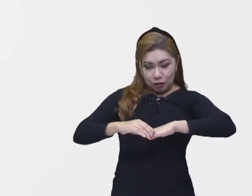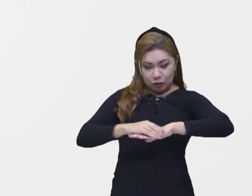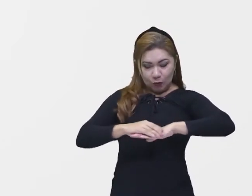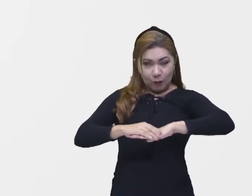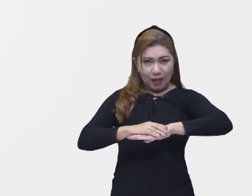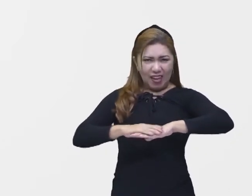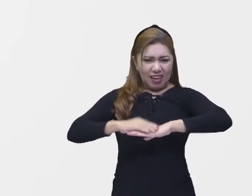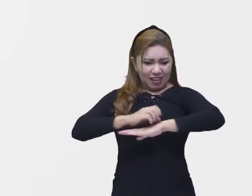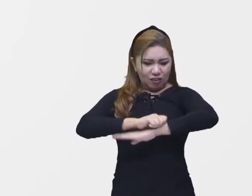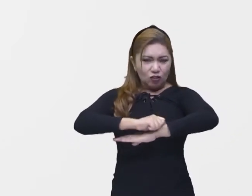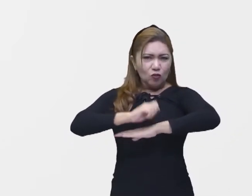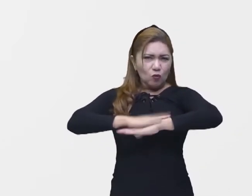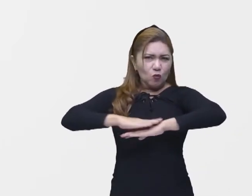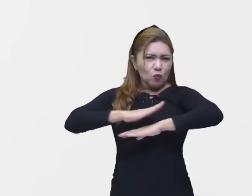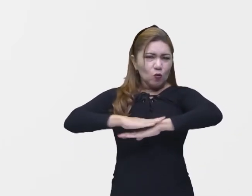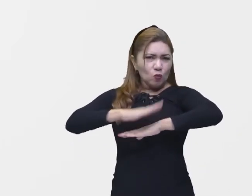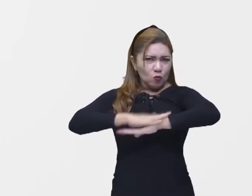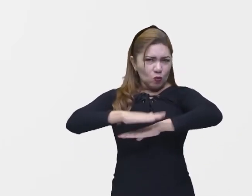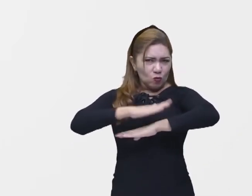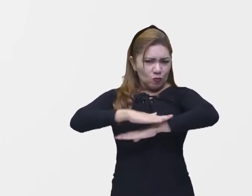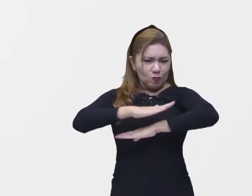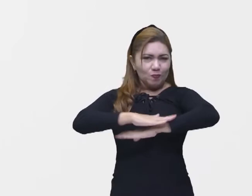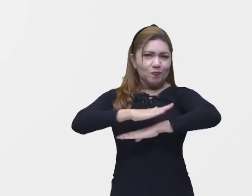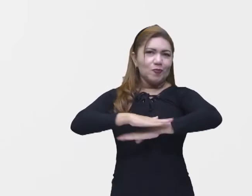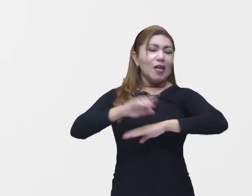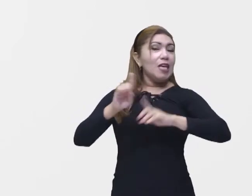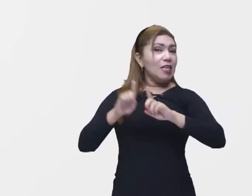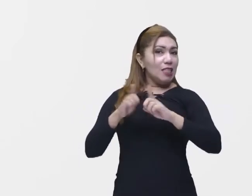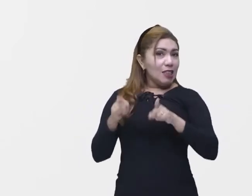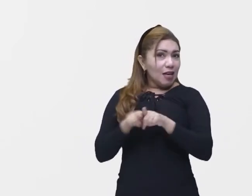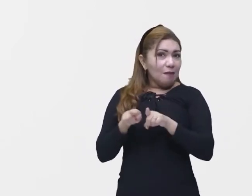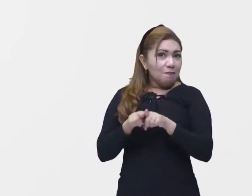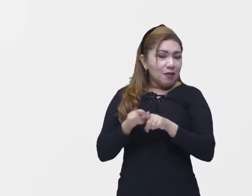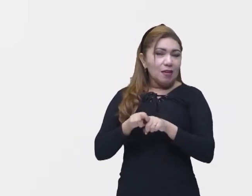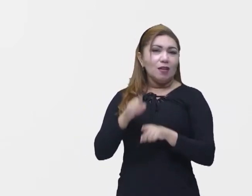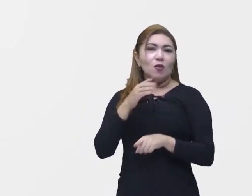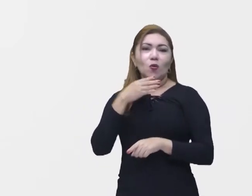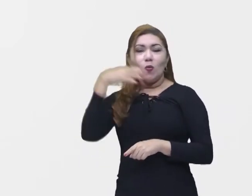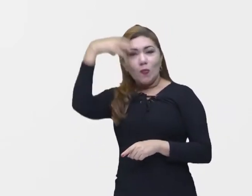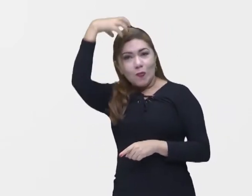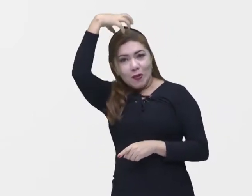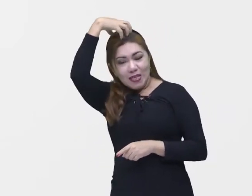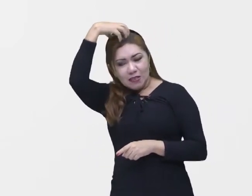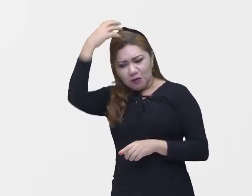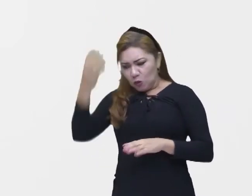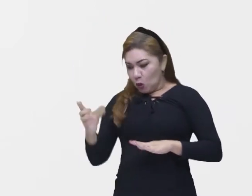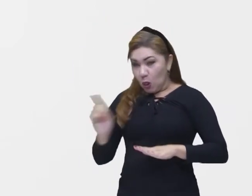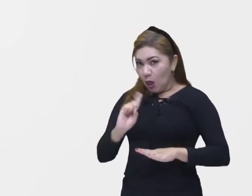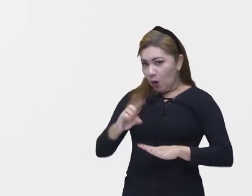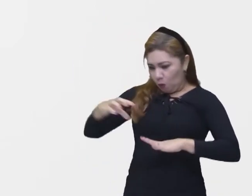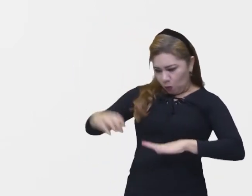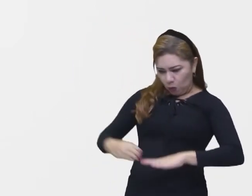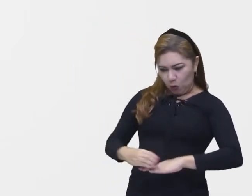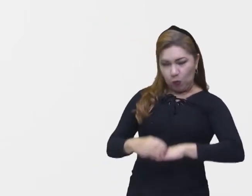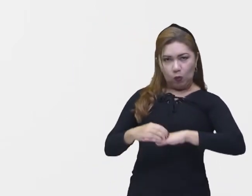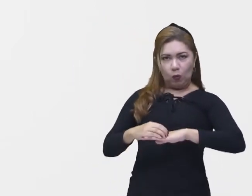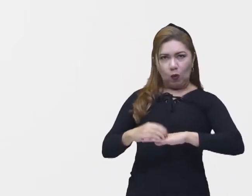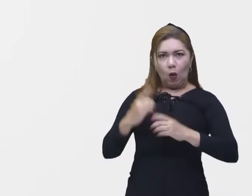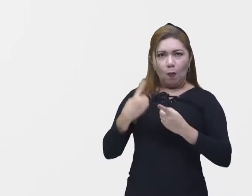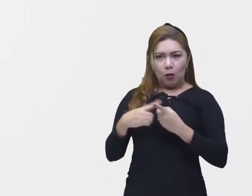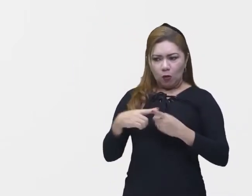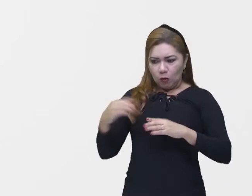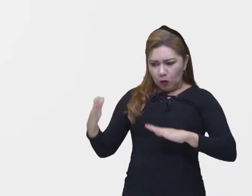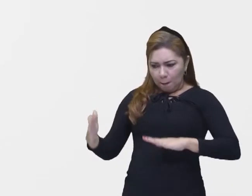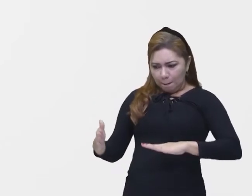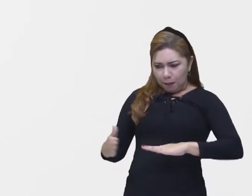príncipe não precisou experimentar o sapatinho na princesa para saber se era dela, porque assim que chegou perto do pé da moça,